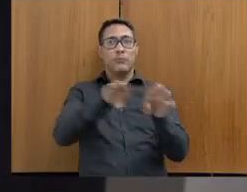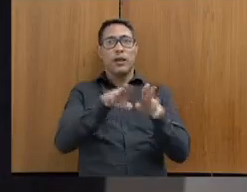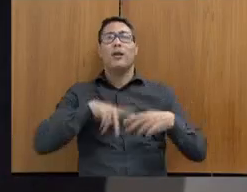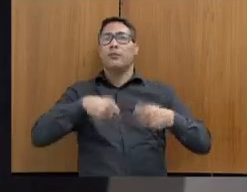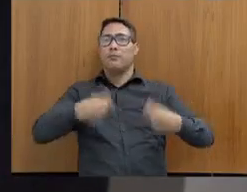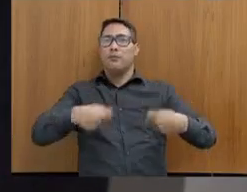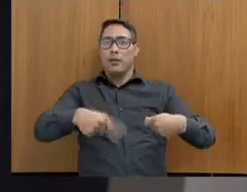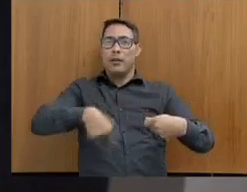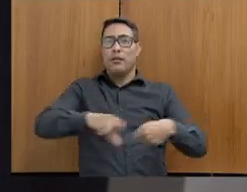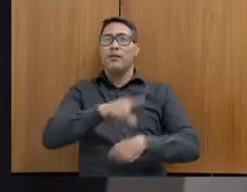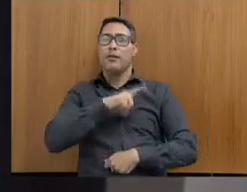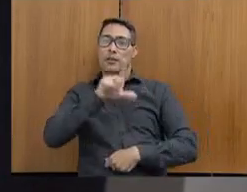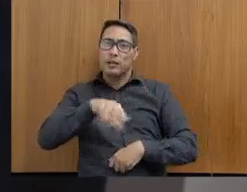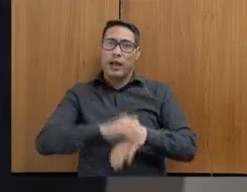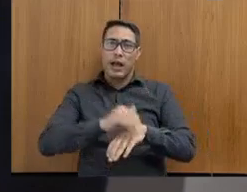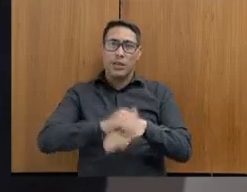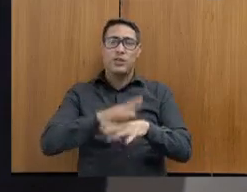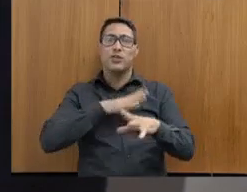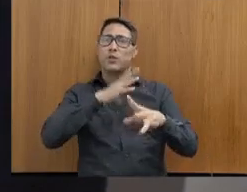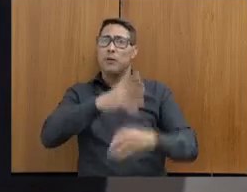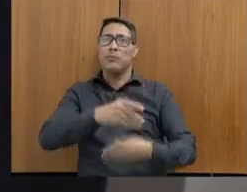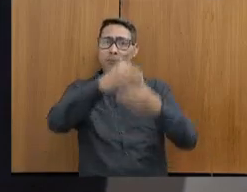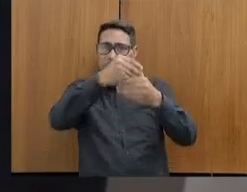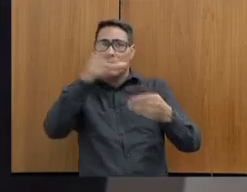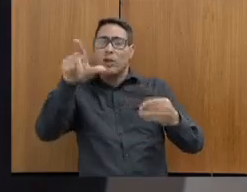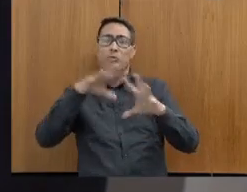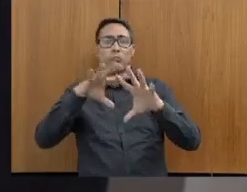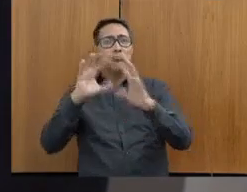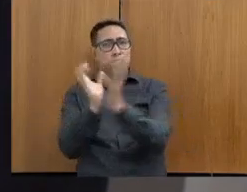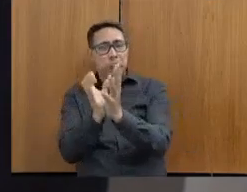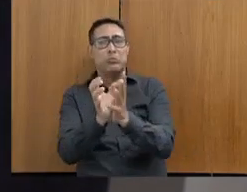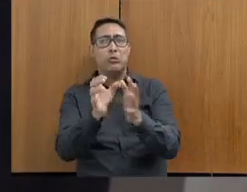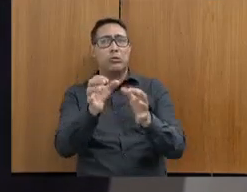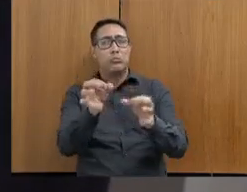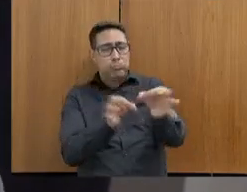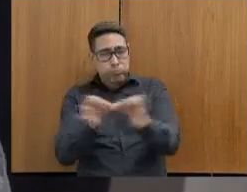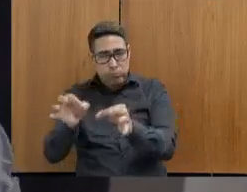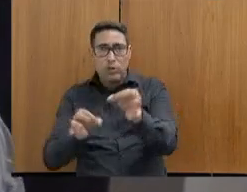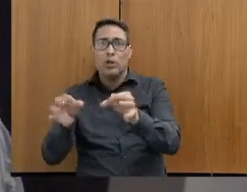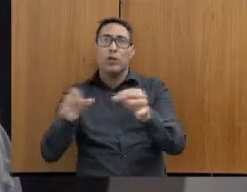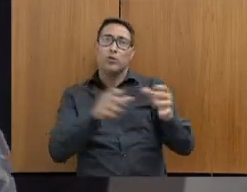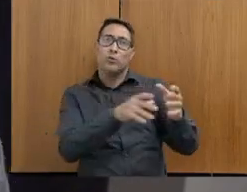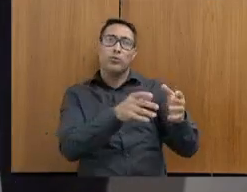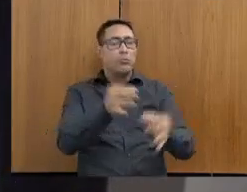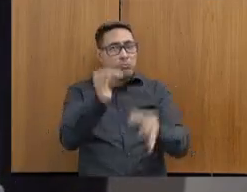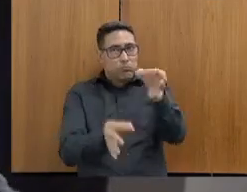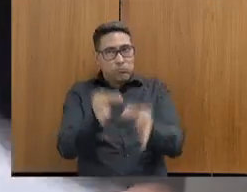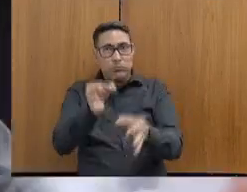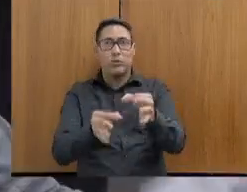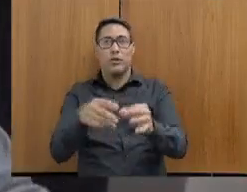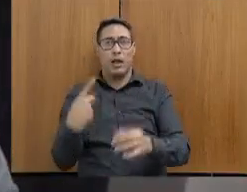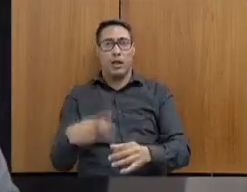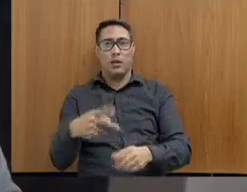de uma interação do tribunal de justiça do Estado